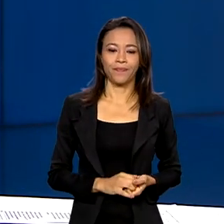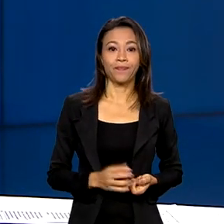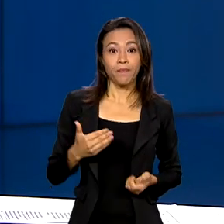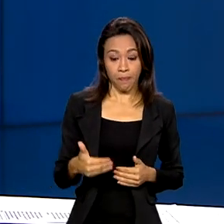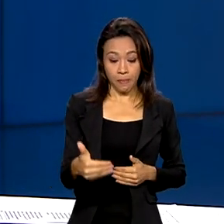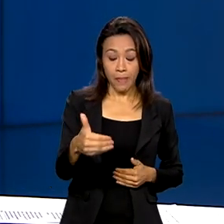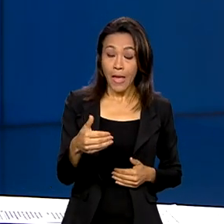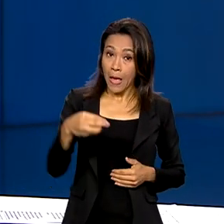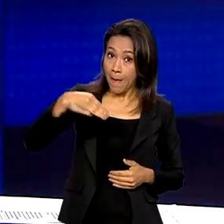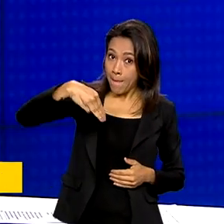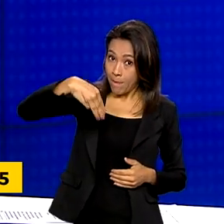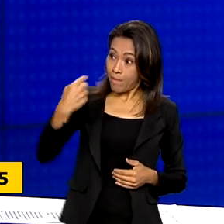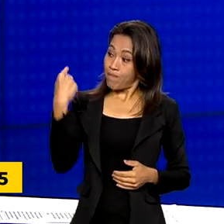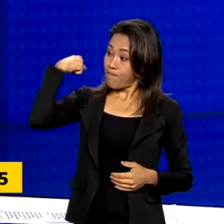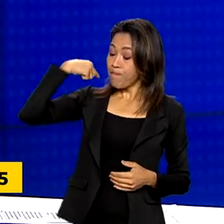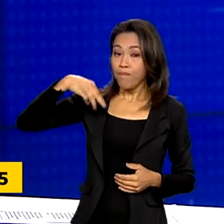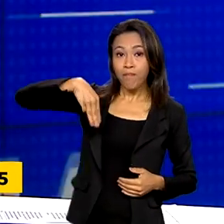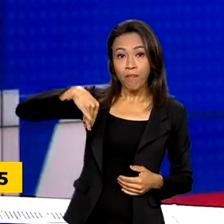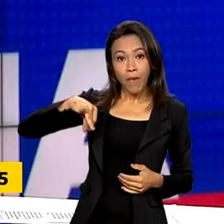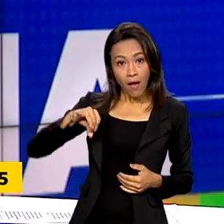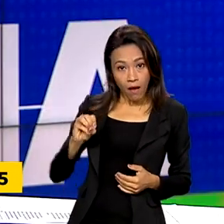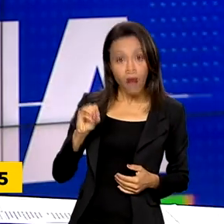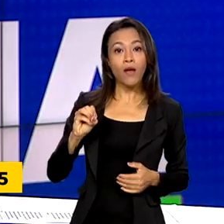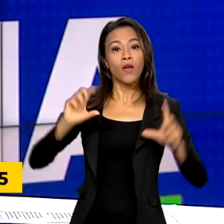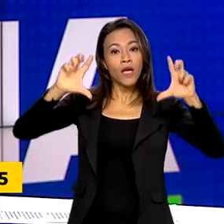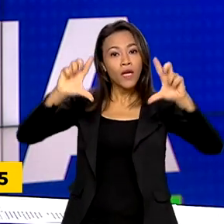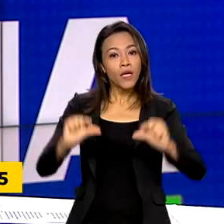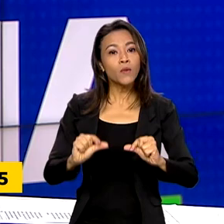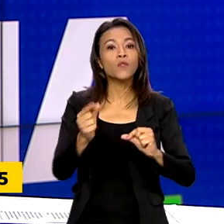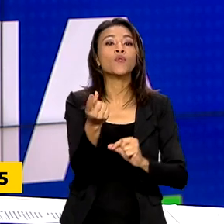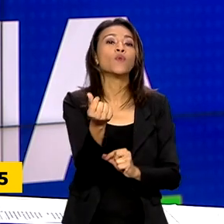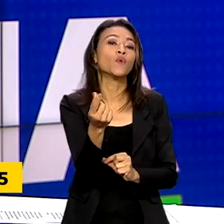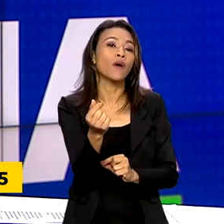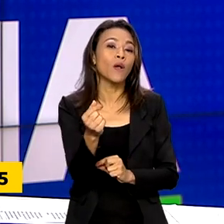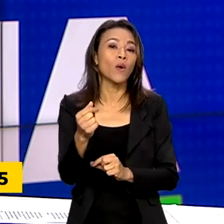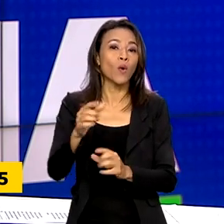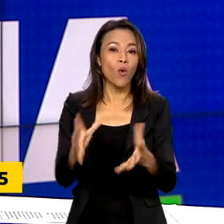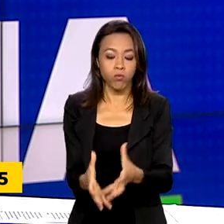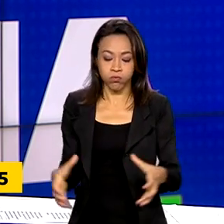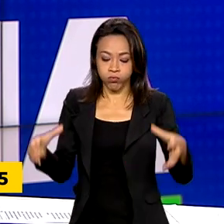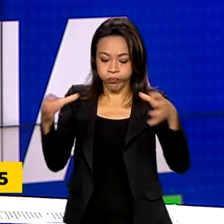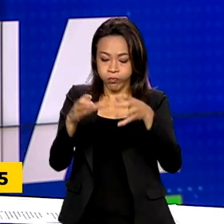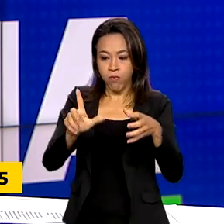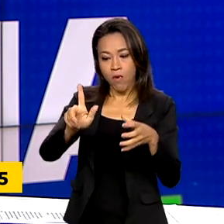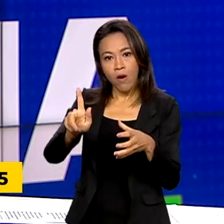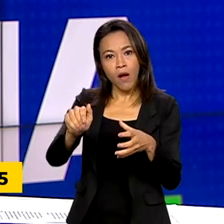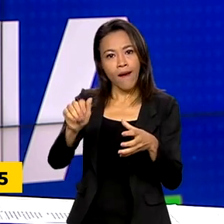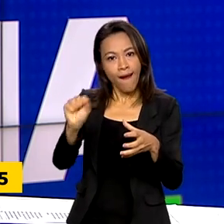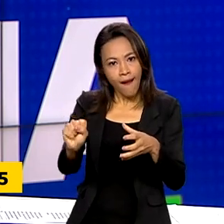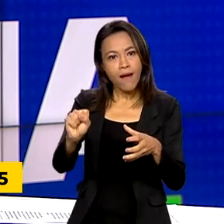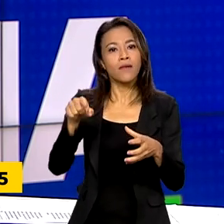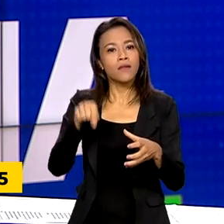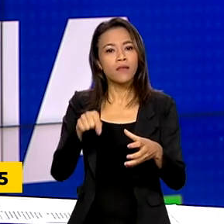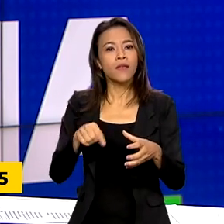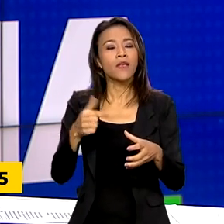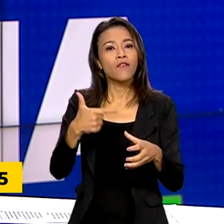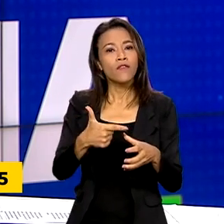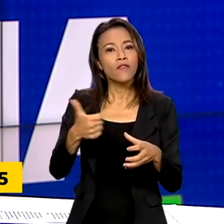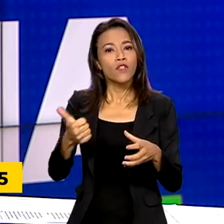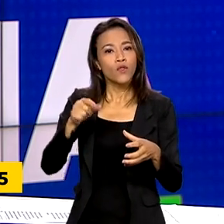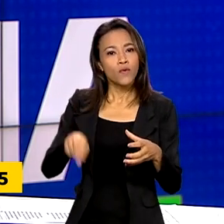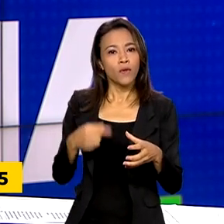Em maio, a Petrobras diminuiu o valor do botijão de gás de cozinha nas refinarias em